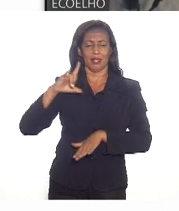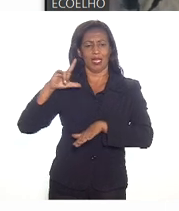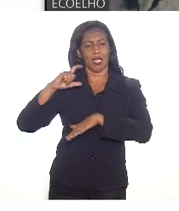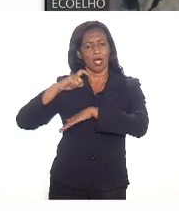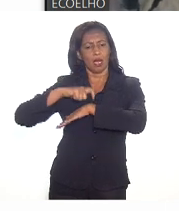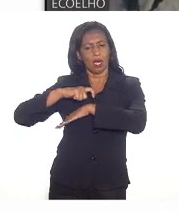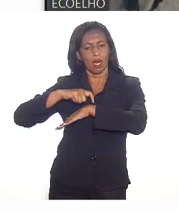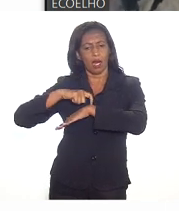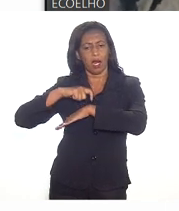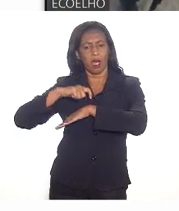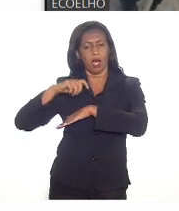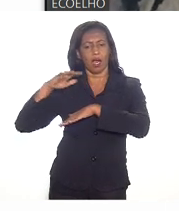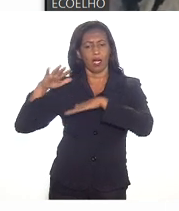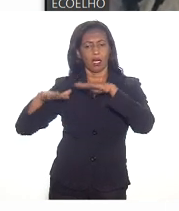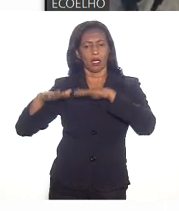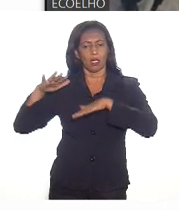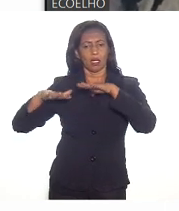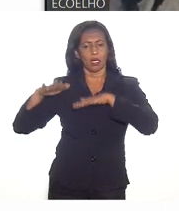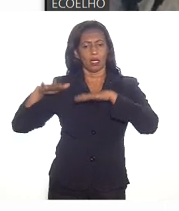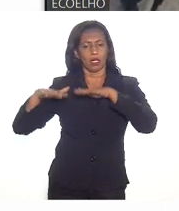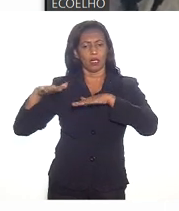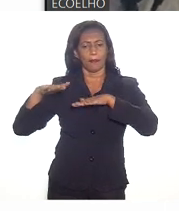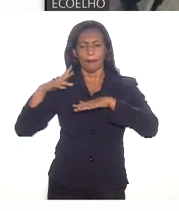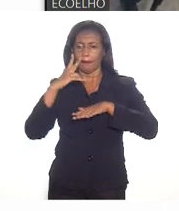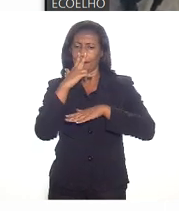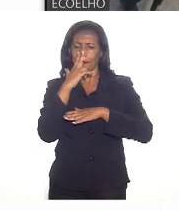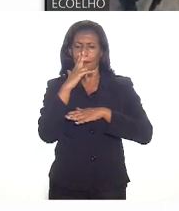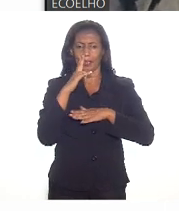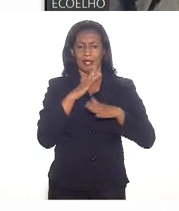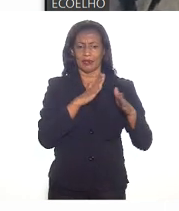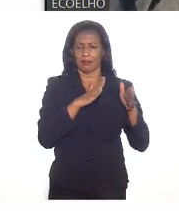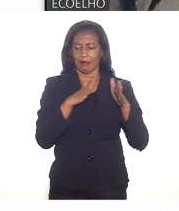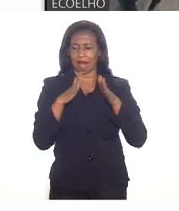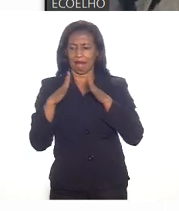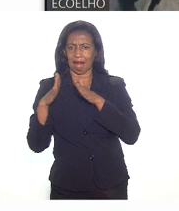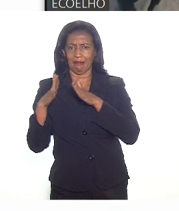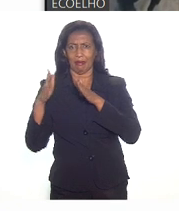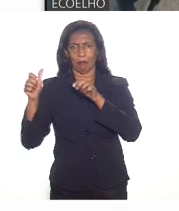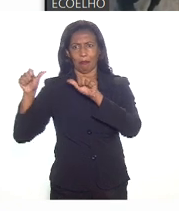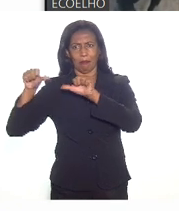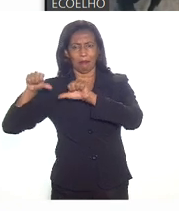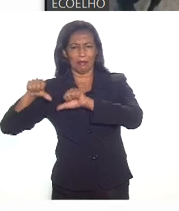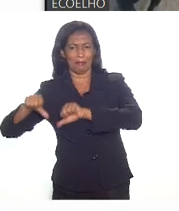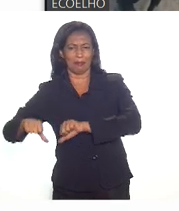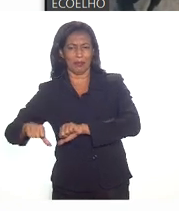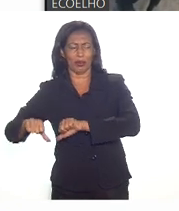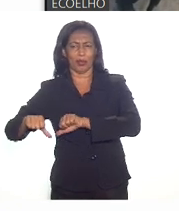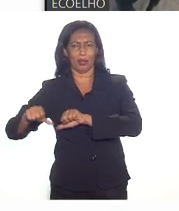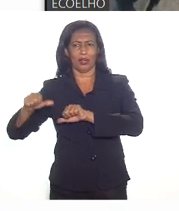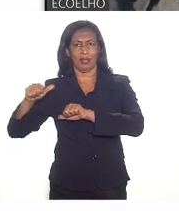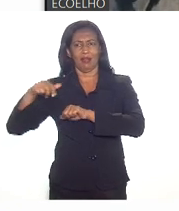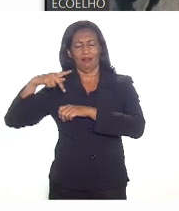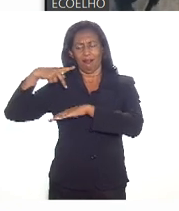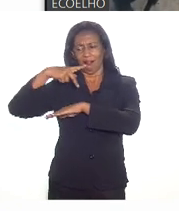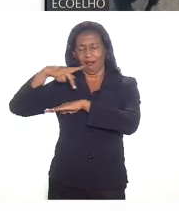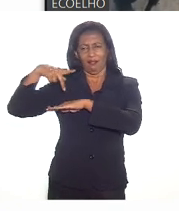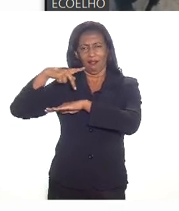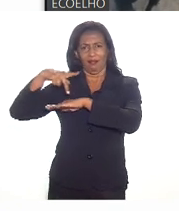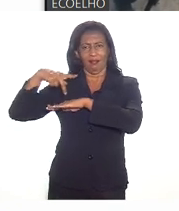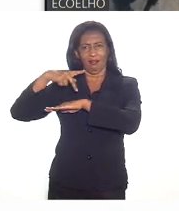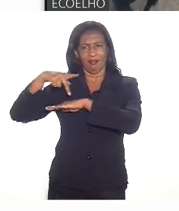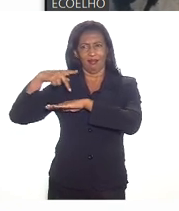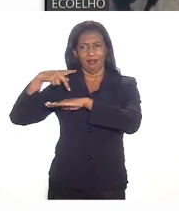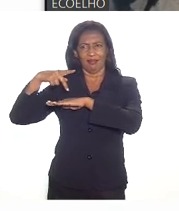que se desloca, descola mais para pior da trajetória nacional, em outros